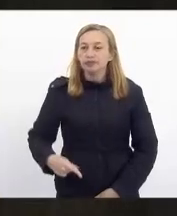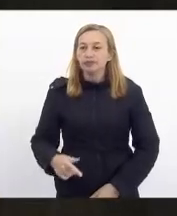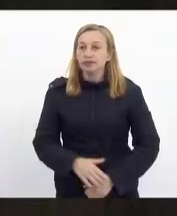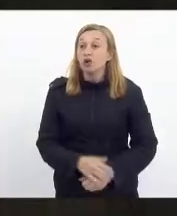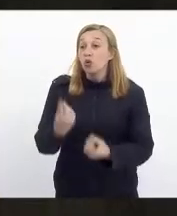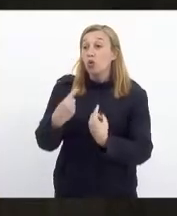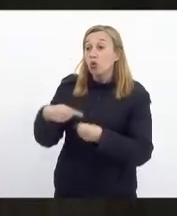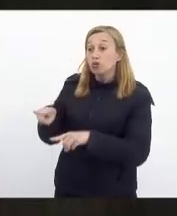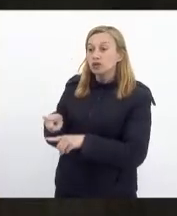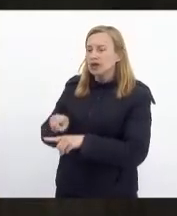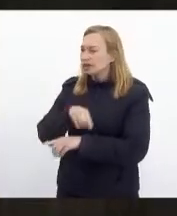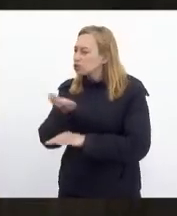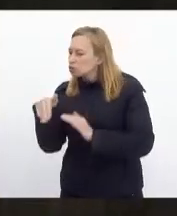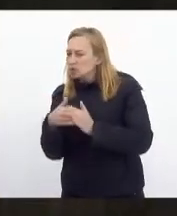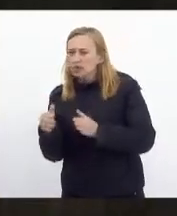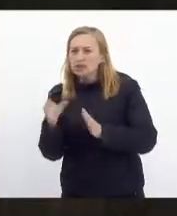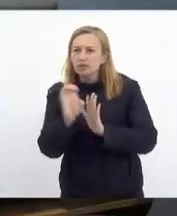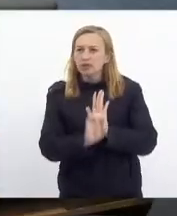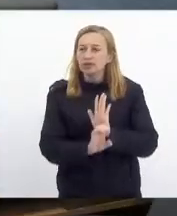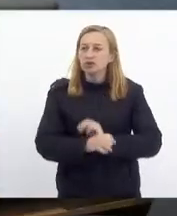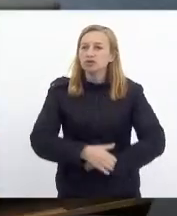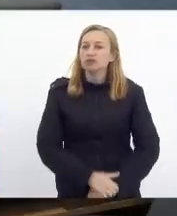é contrário a todas as emendas.